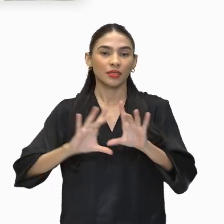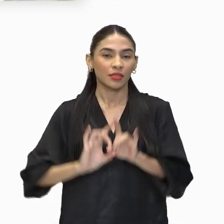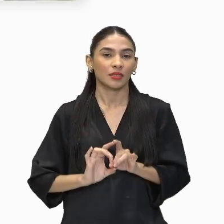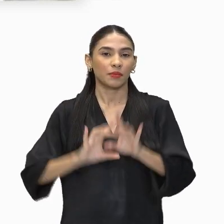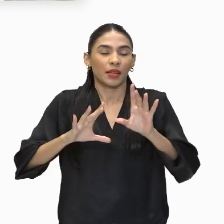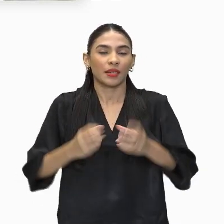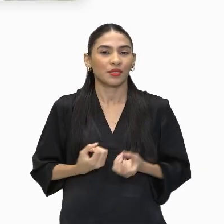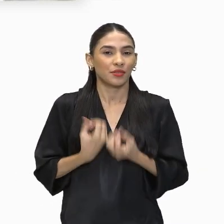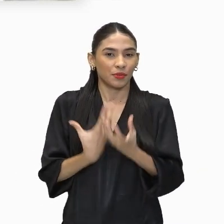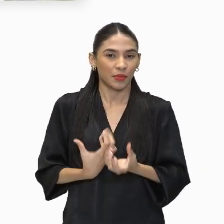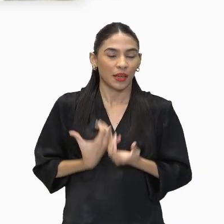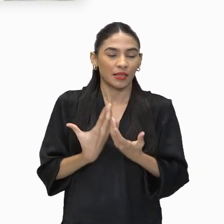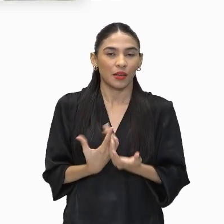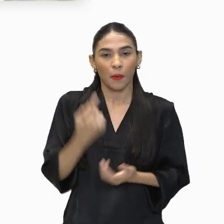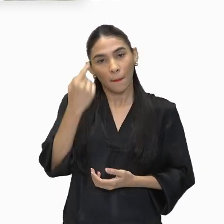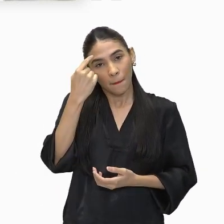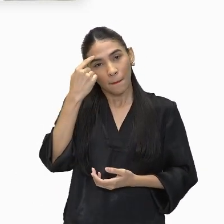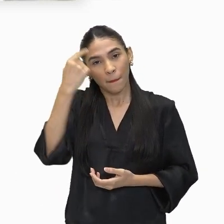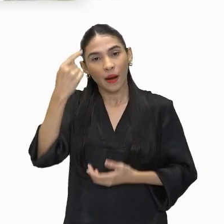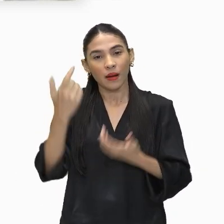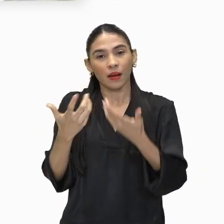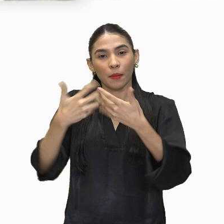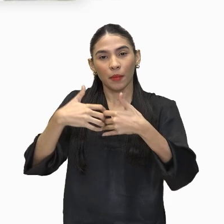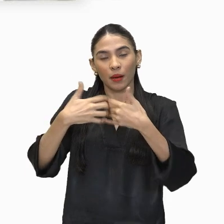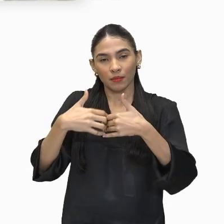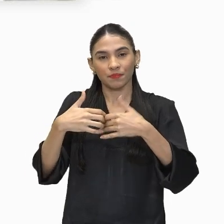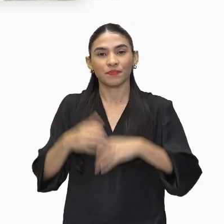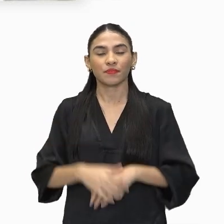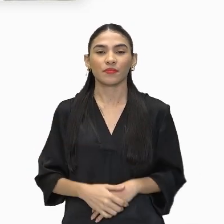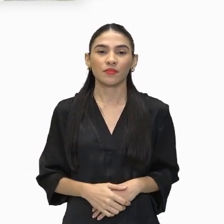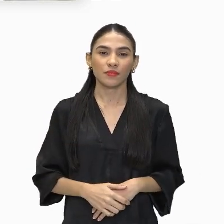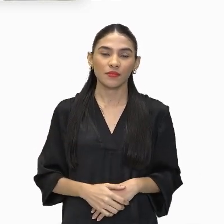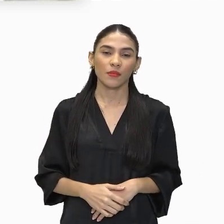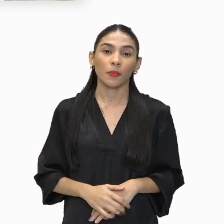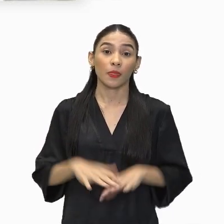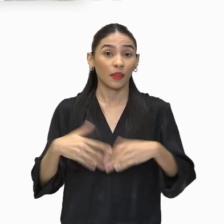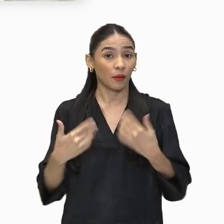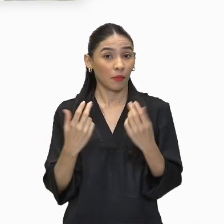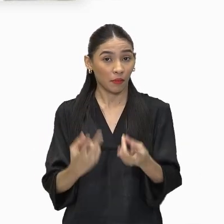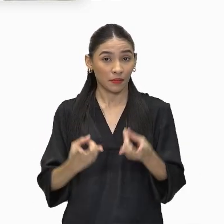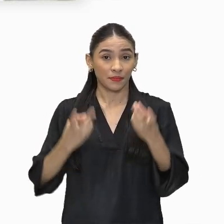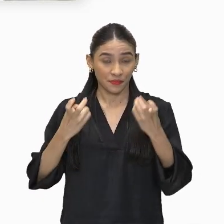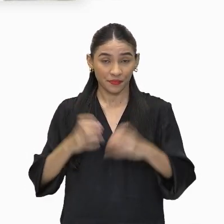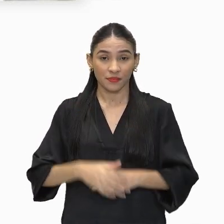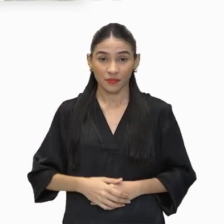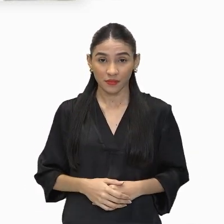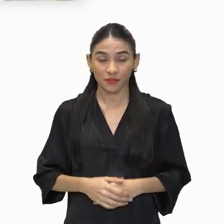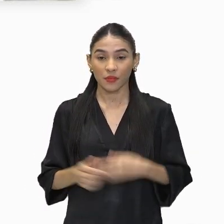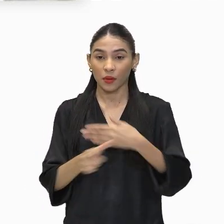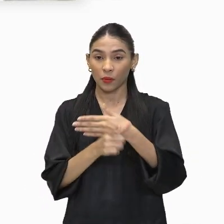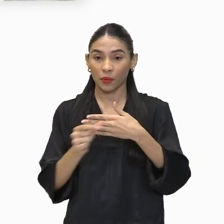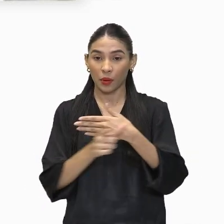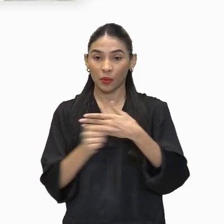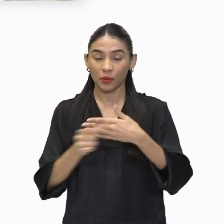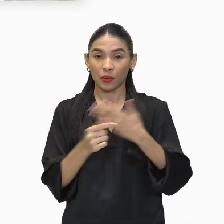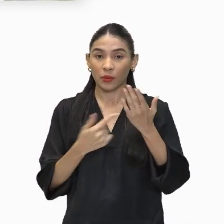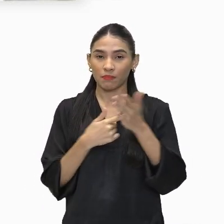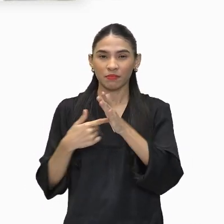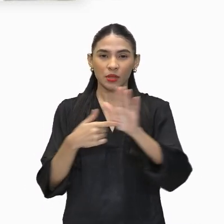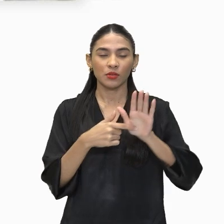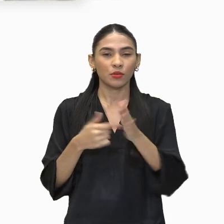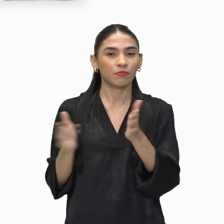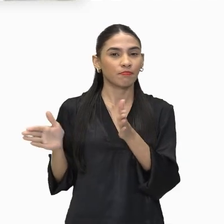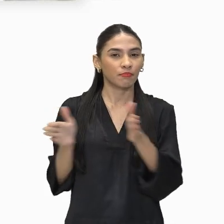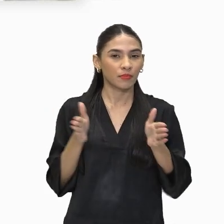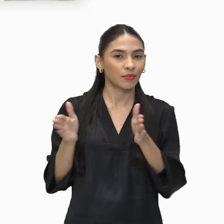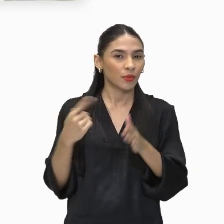de expressão do pensamento censurado. Então, observem que esse autor produziu nesse período, então